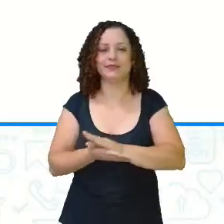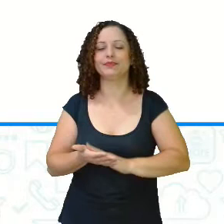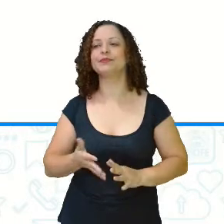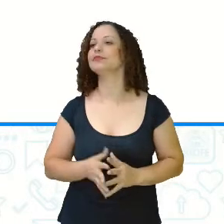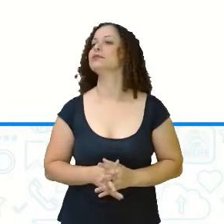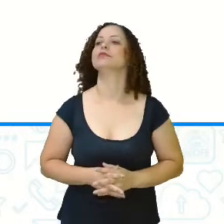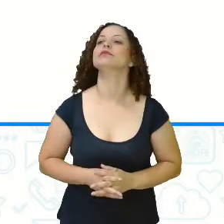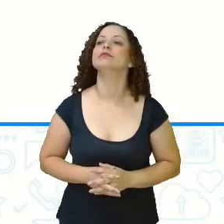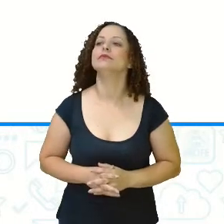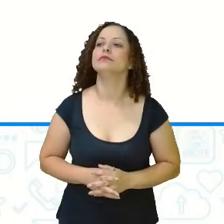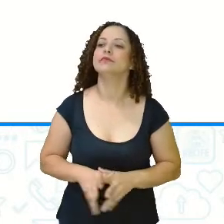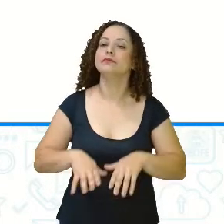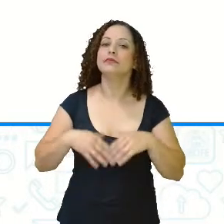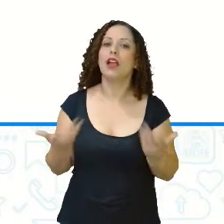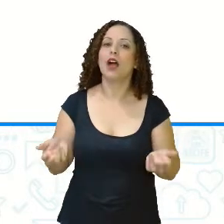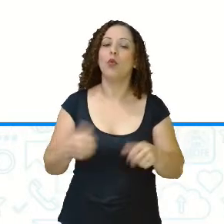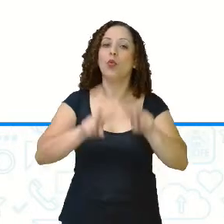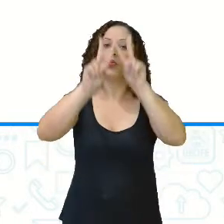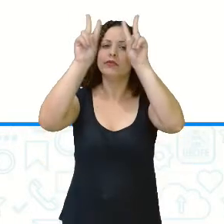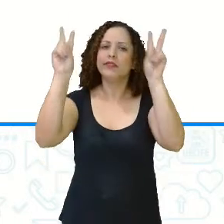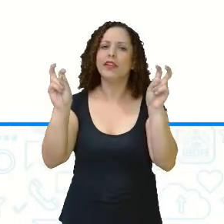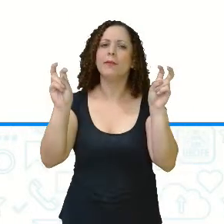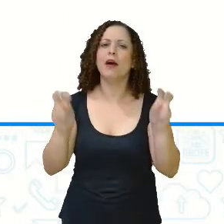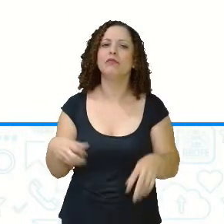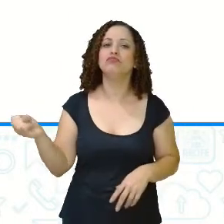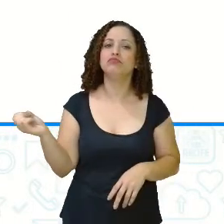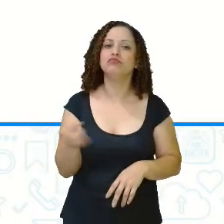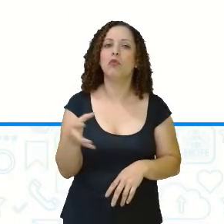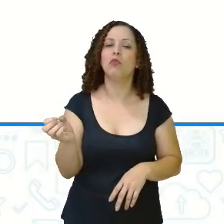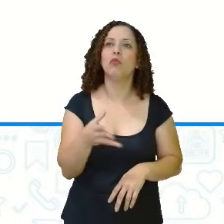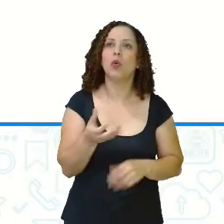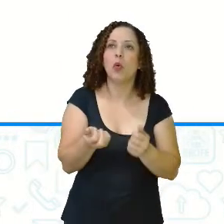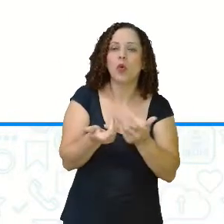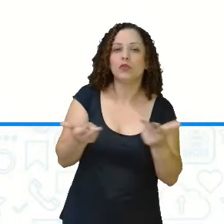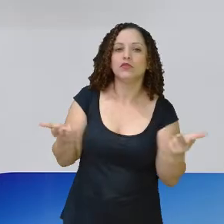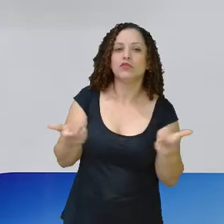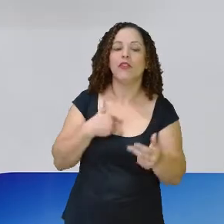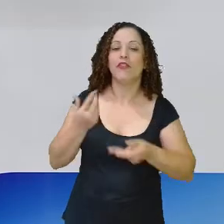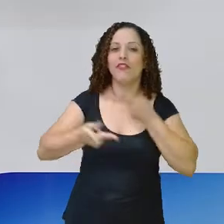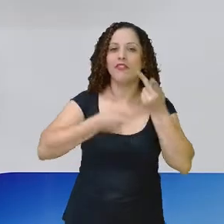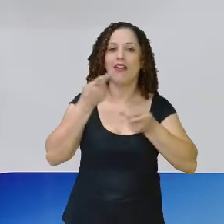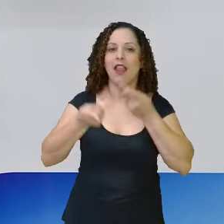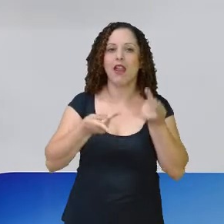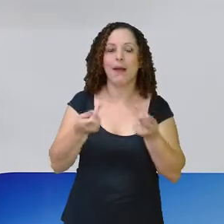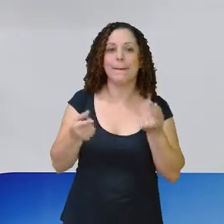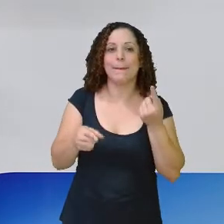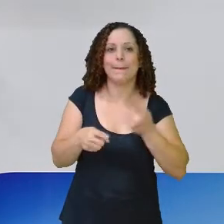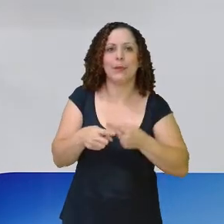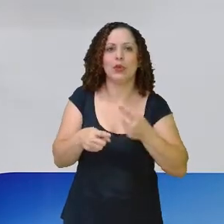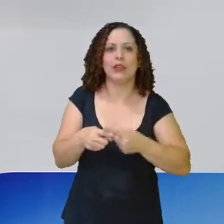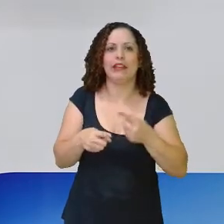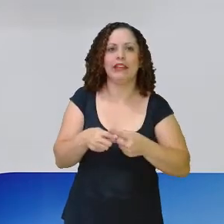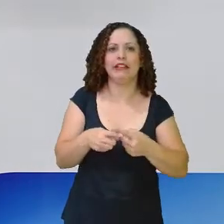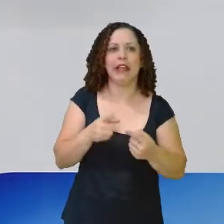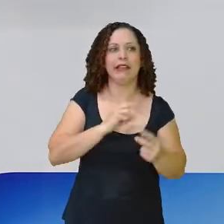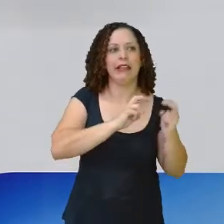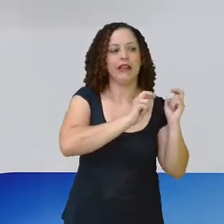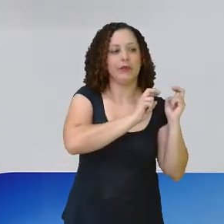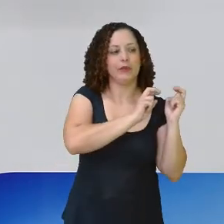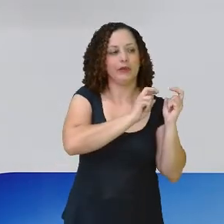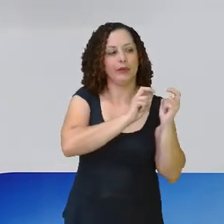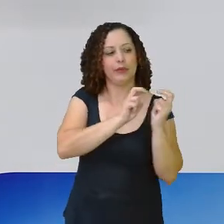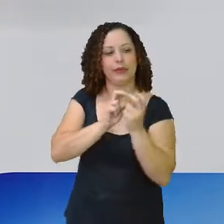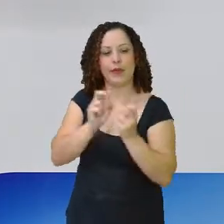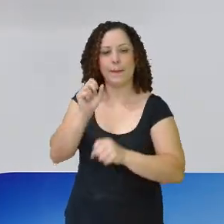só, abordam temas da atualidade. Eu não vou falar porque que o bonde parou de existir no Recife, não é, professor Giva? Pois